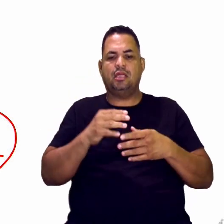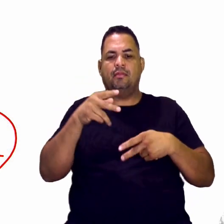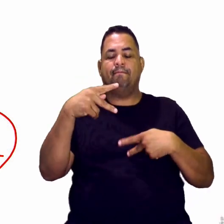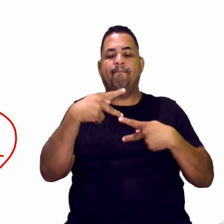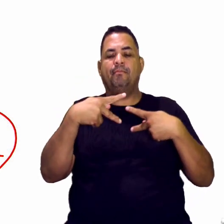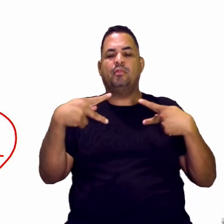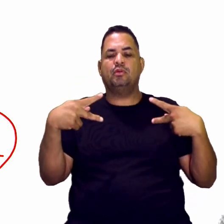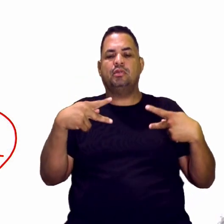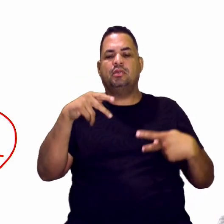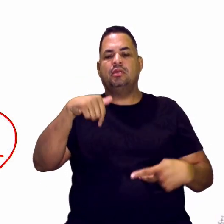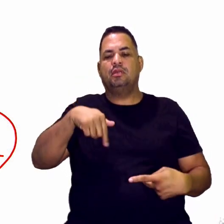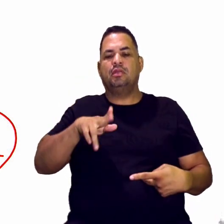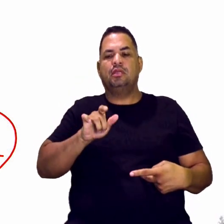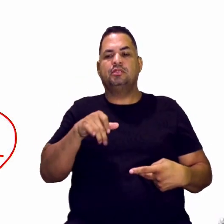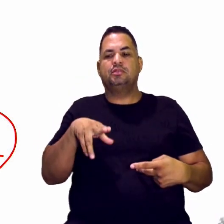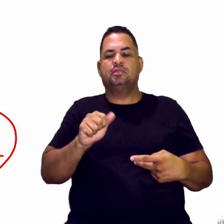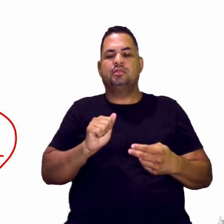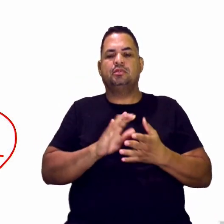que dá